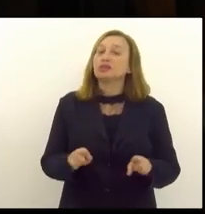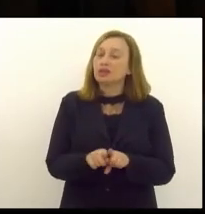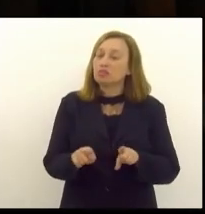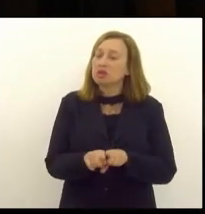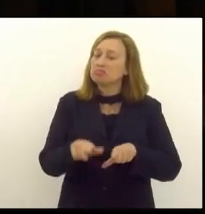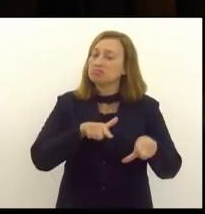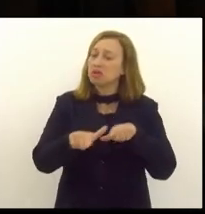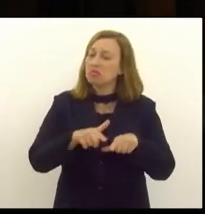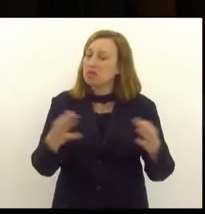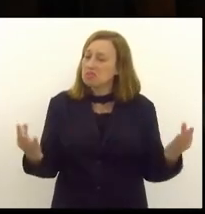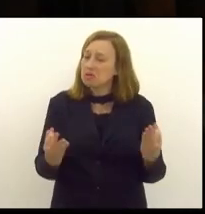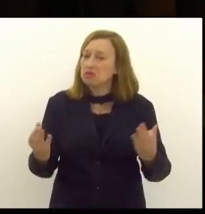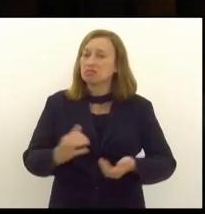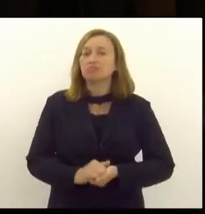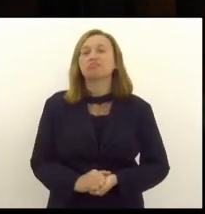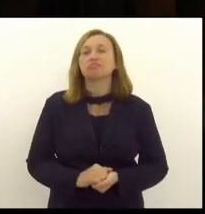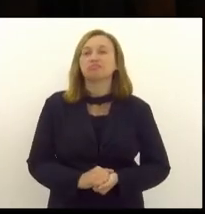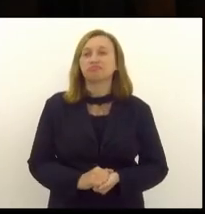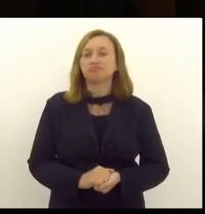trabalho excepcional.